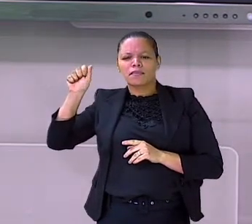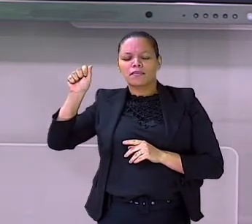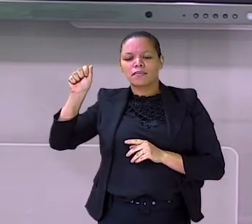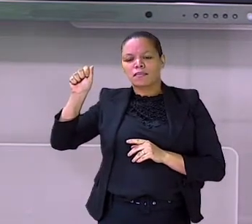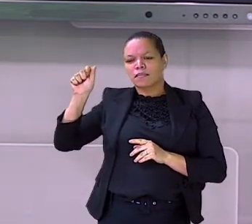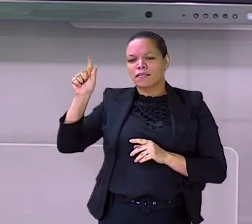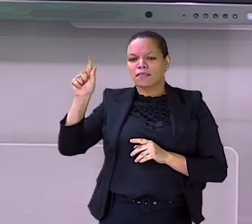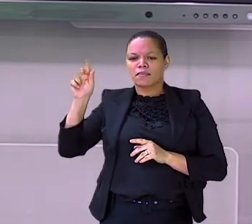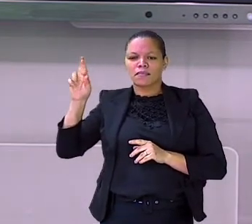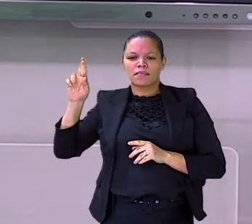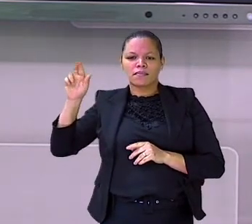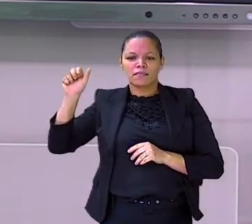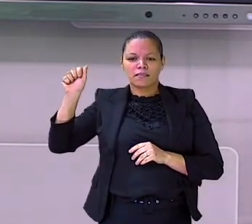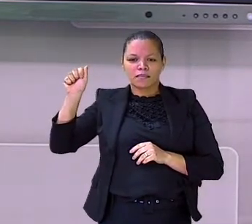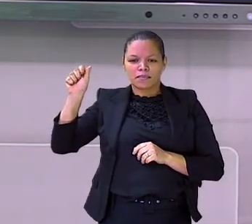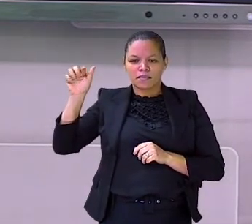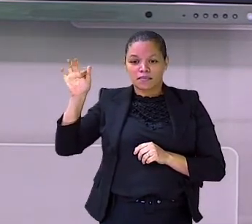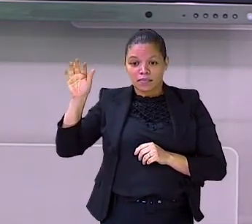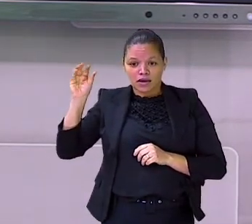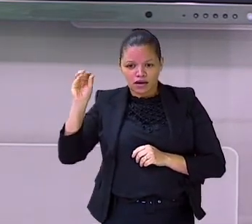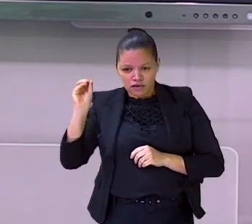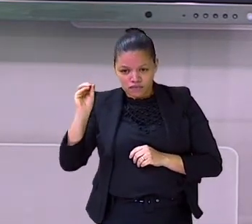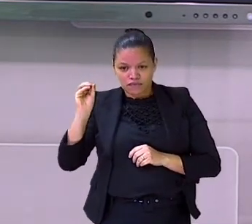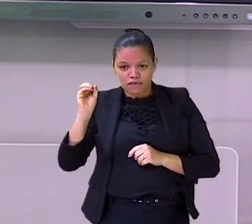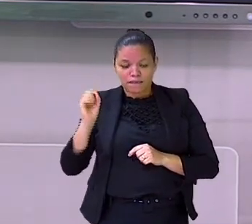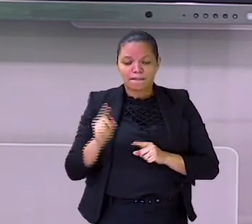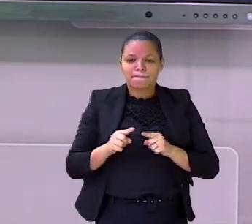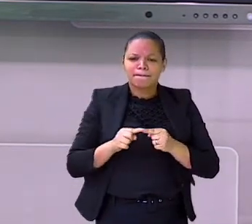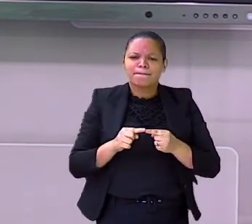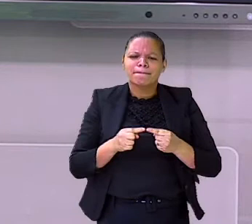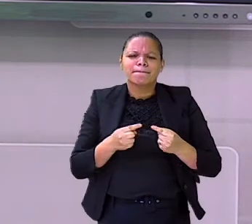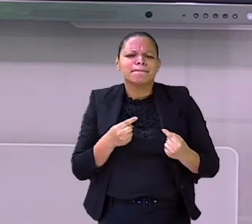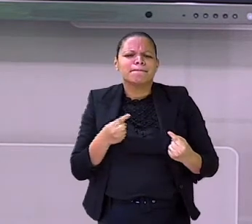com relação à disposição